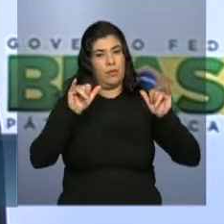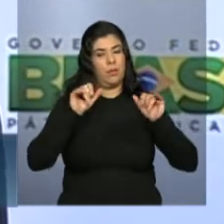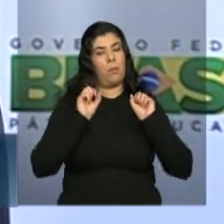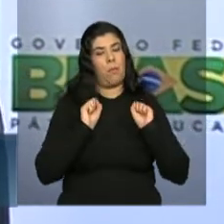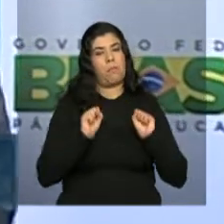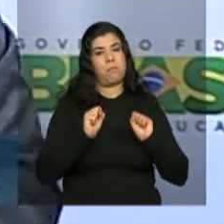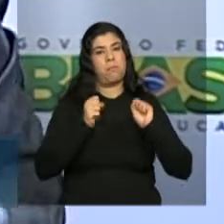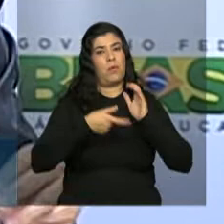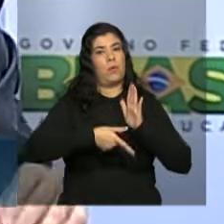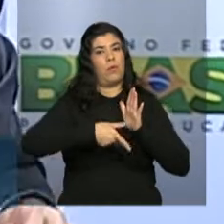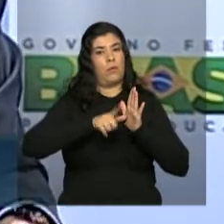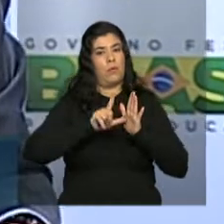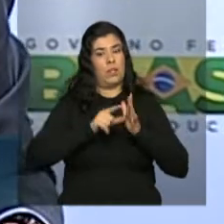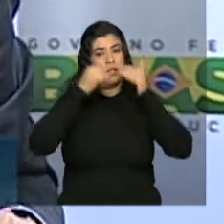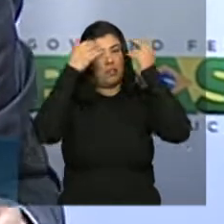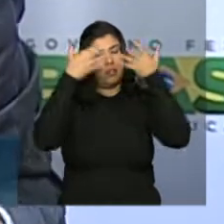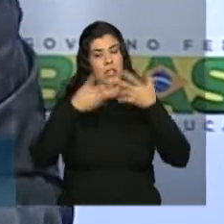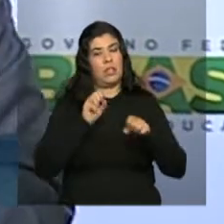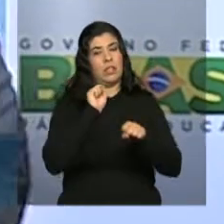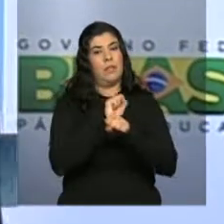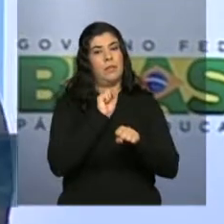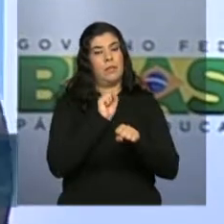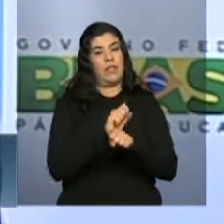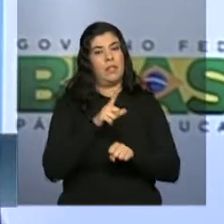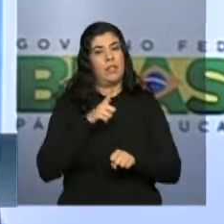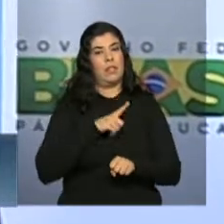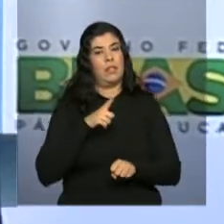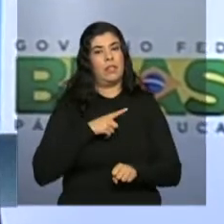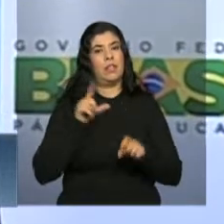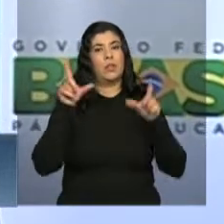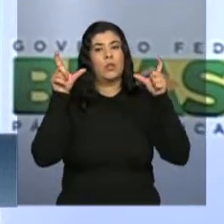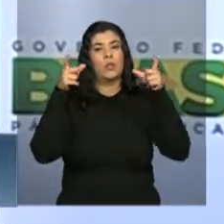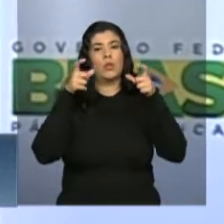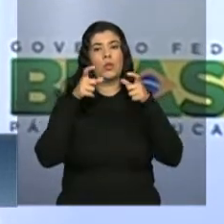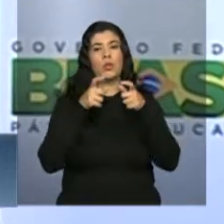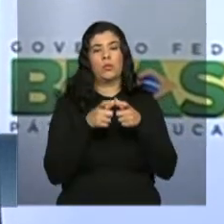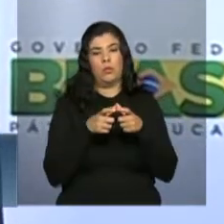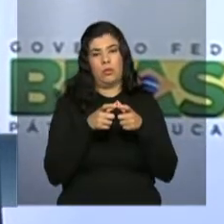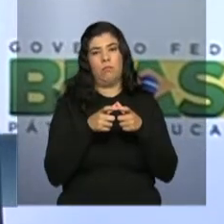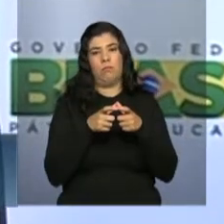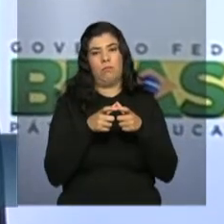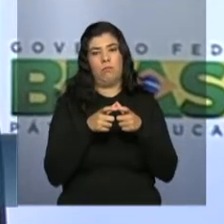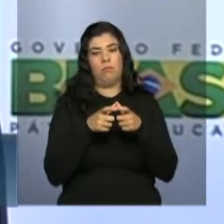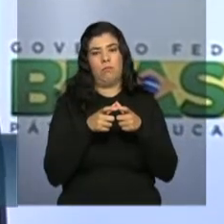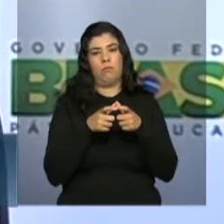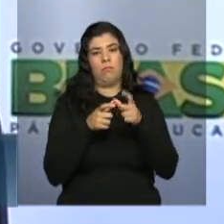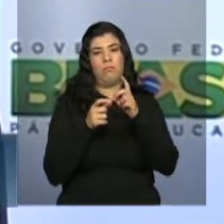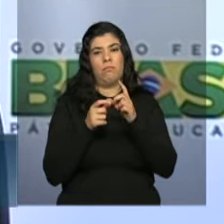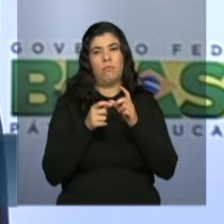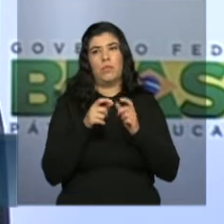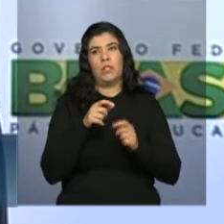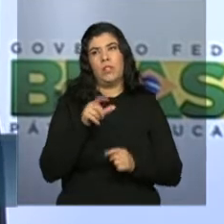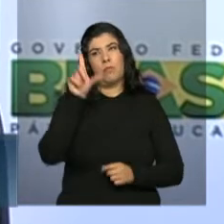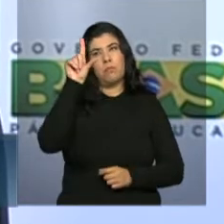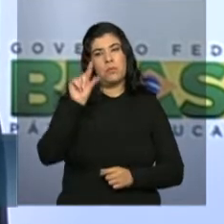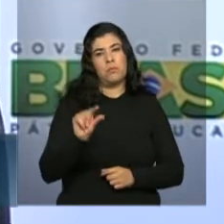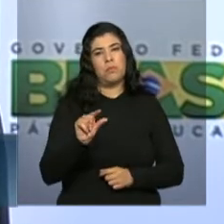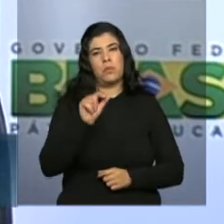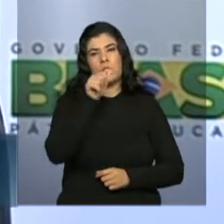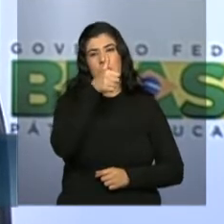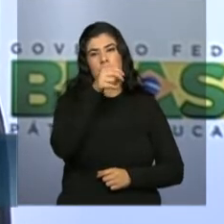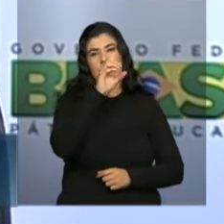é que a expectativa é que nós tenhamos uma redução do impacto superior a 100 bilhões de